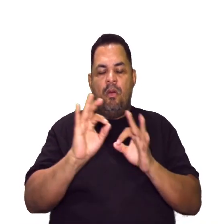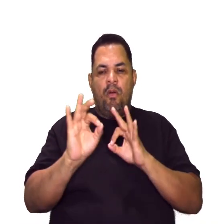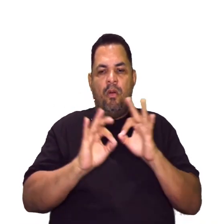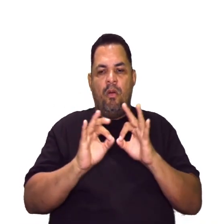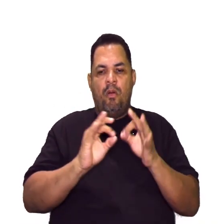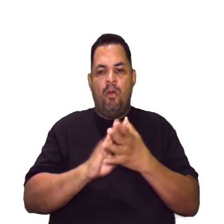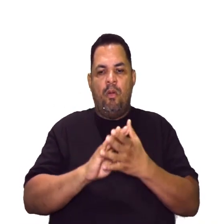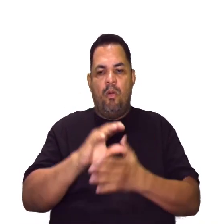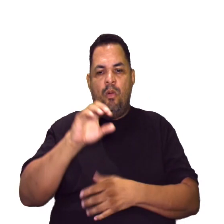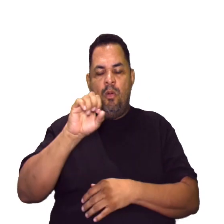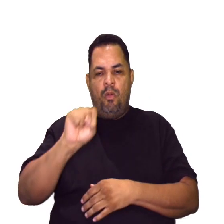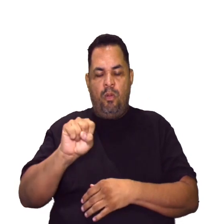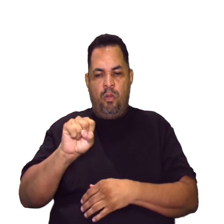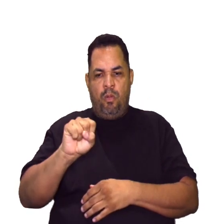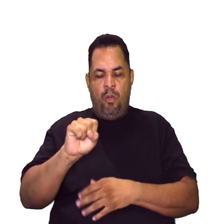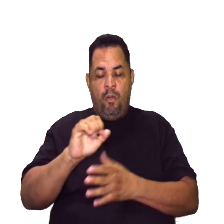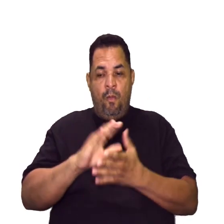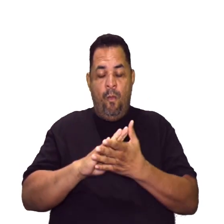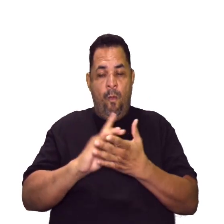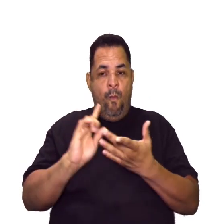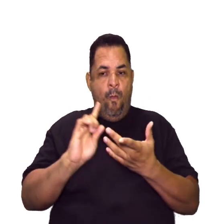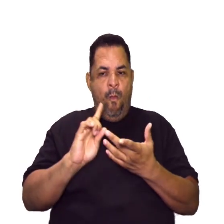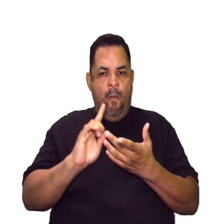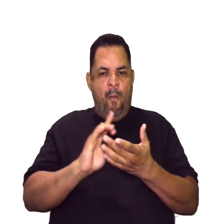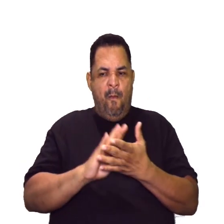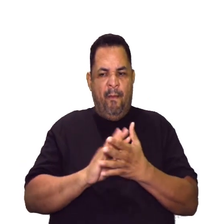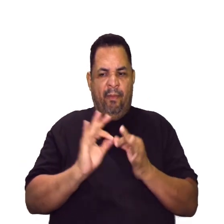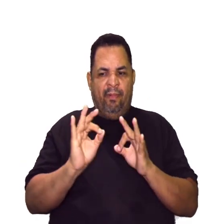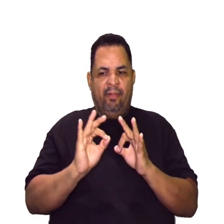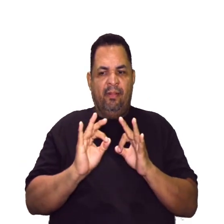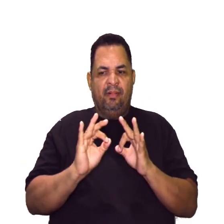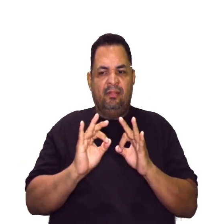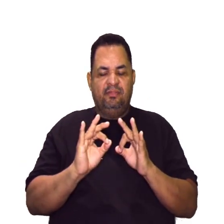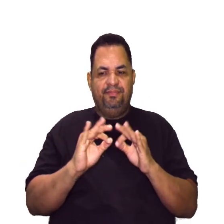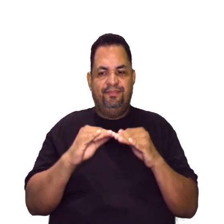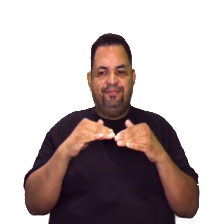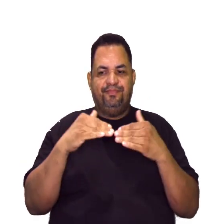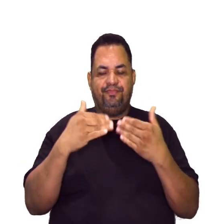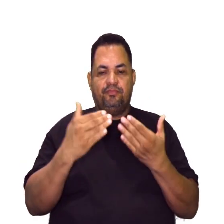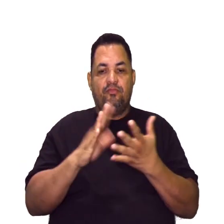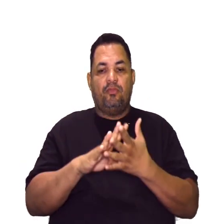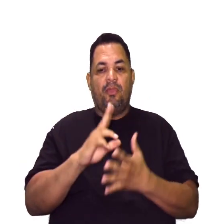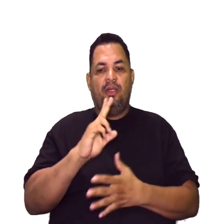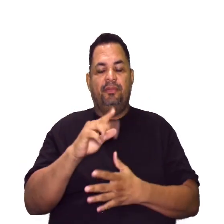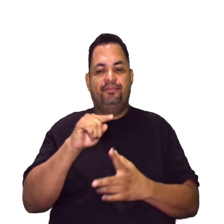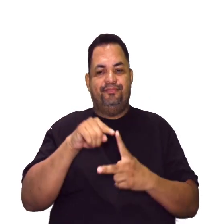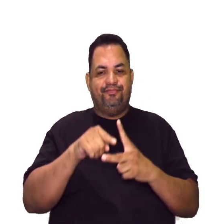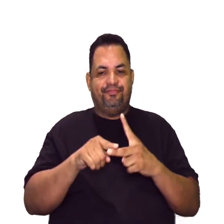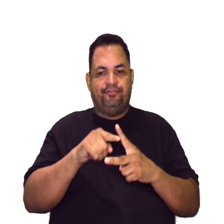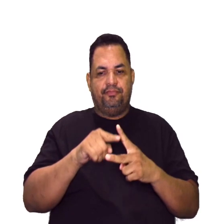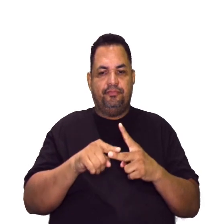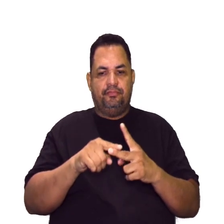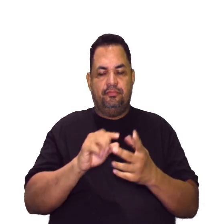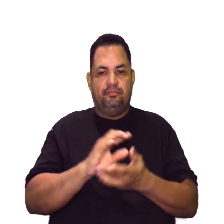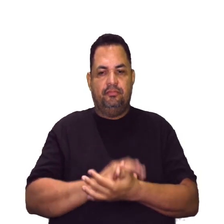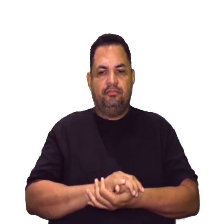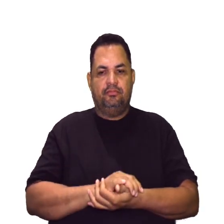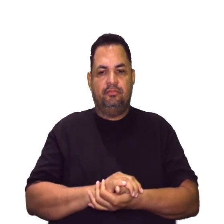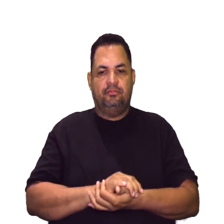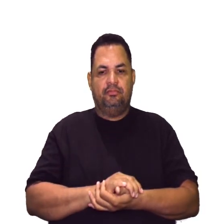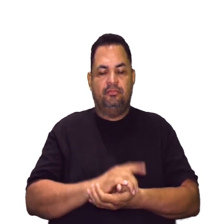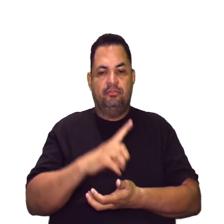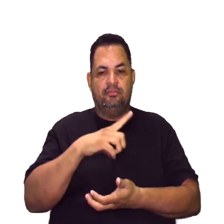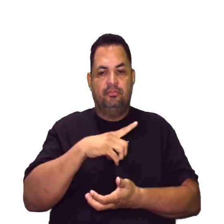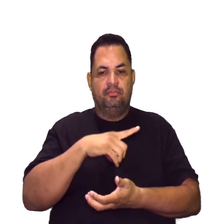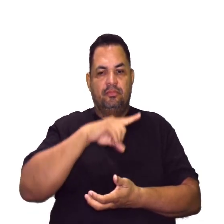mas professor, não seria, digamos, o mesmo ângulo entre eles? Não, eles